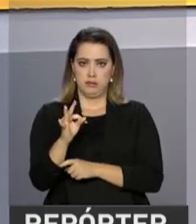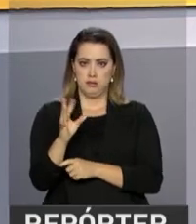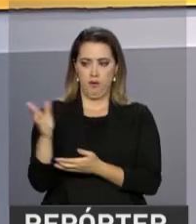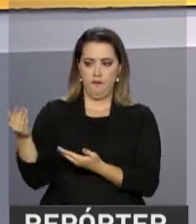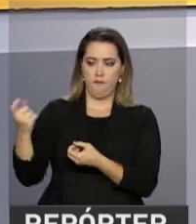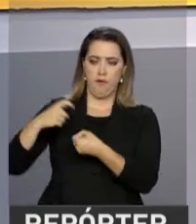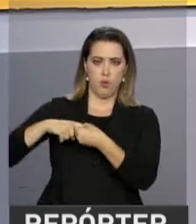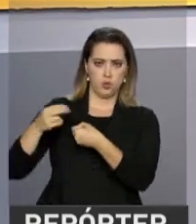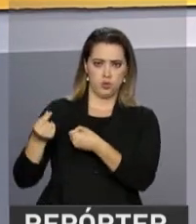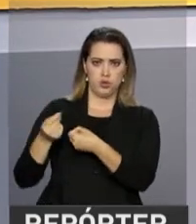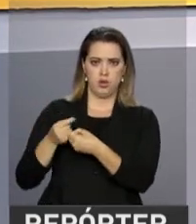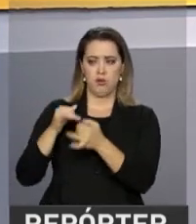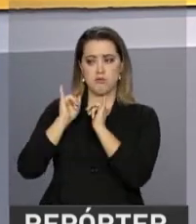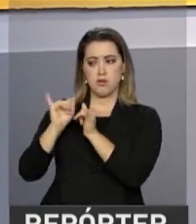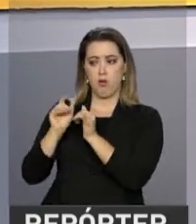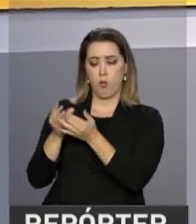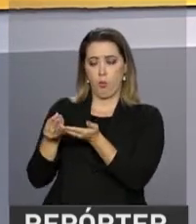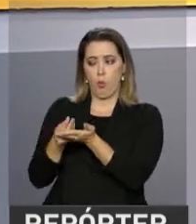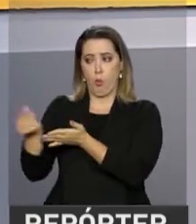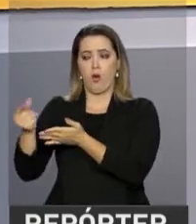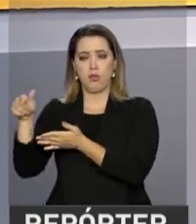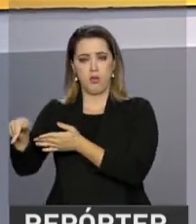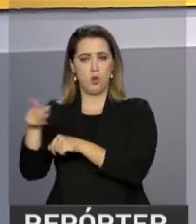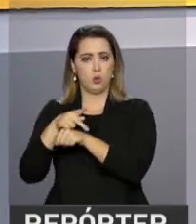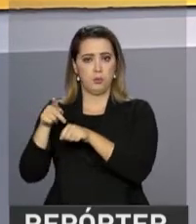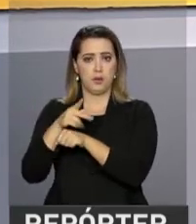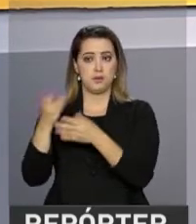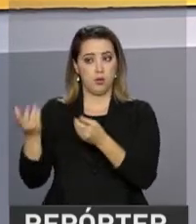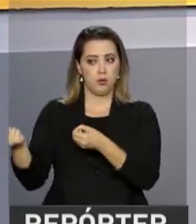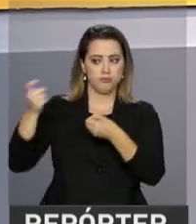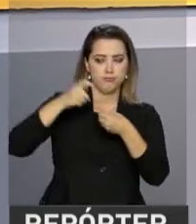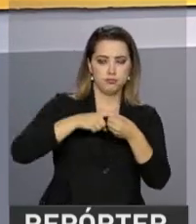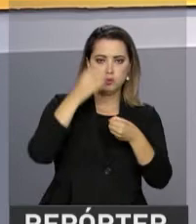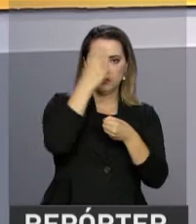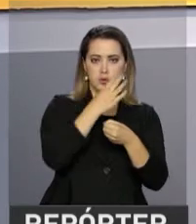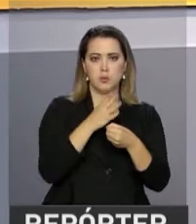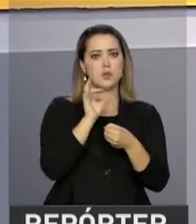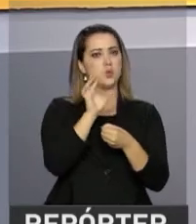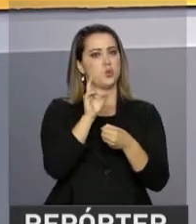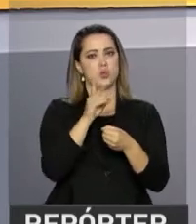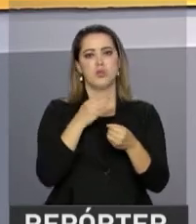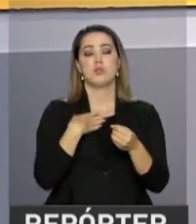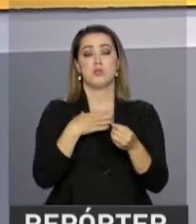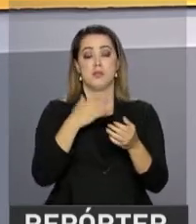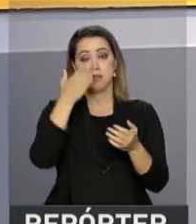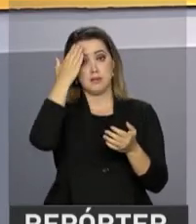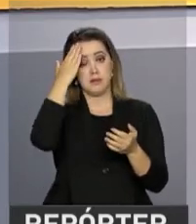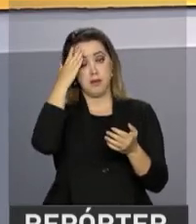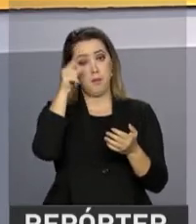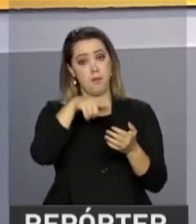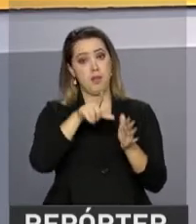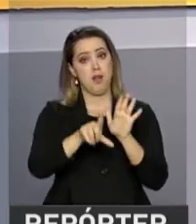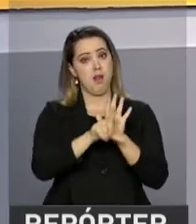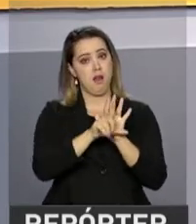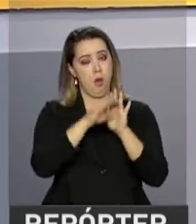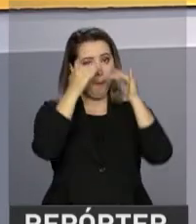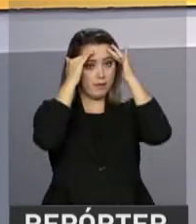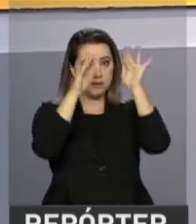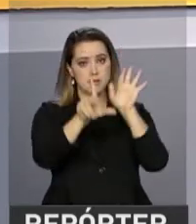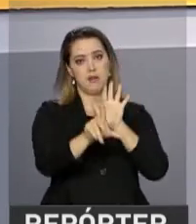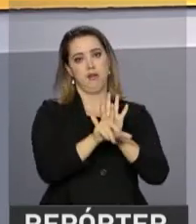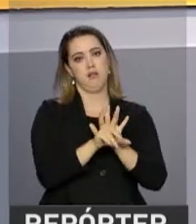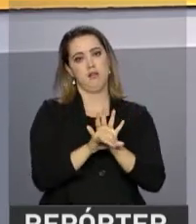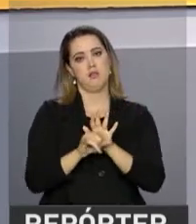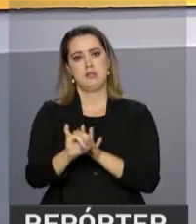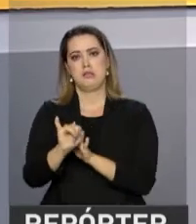lei prevê que só podem ser declarados recursos obtidos em atividades regulares portanto quem por exemplo repatriou